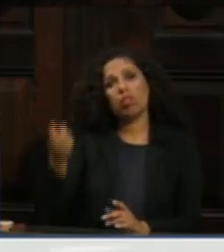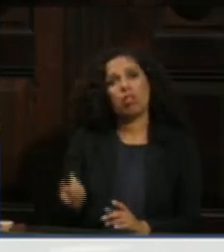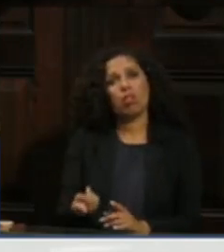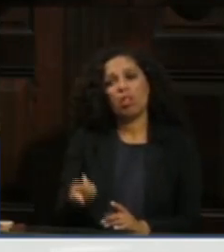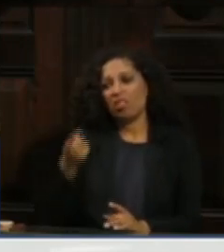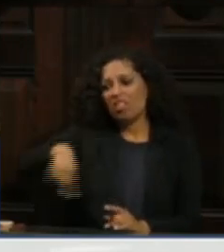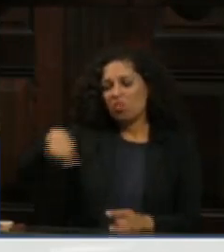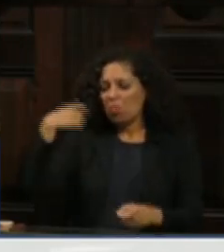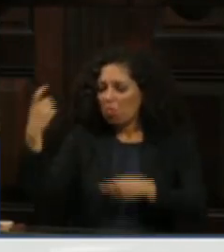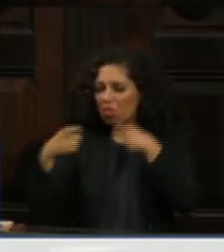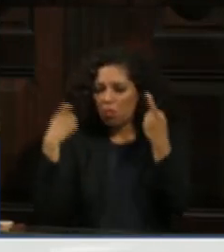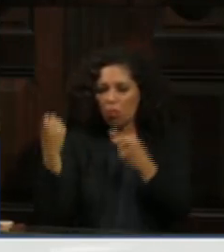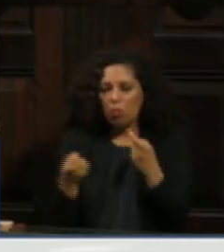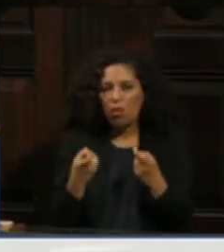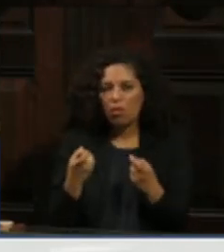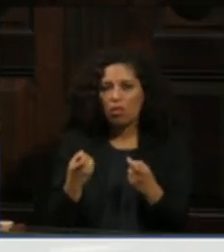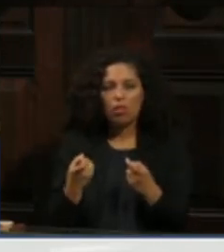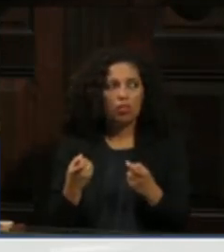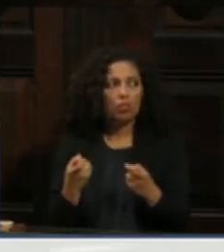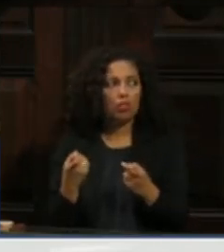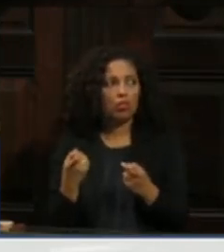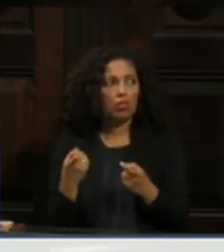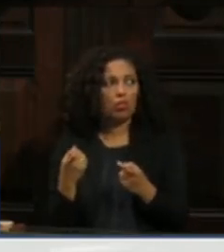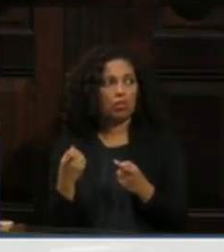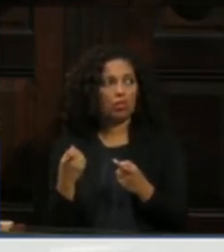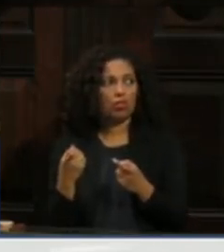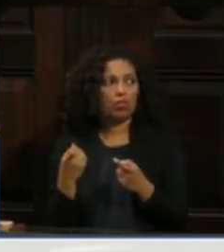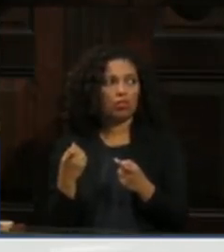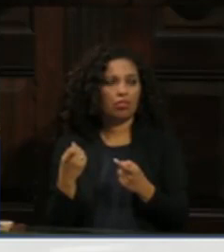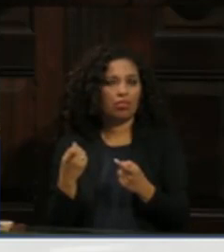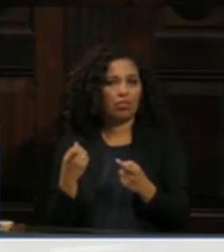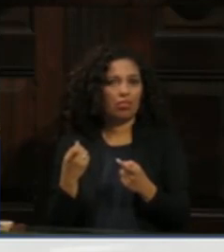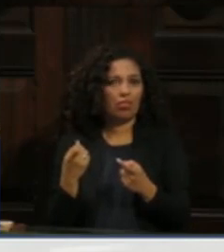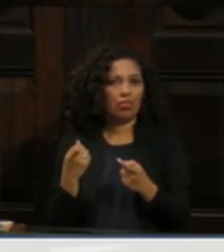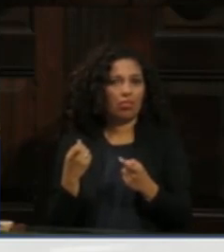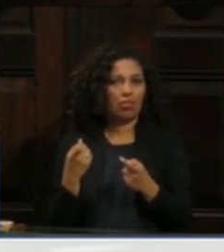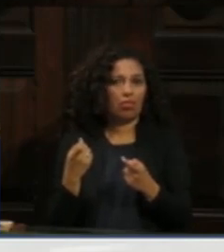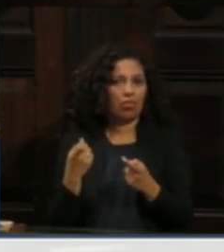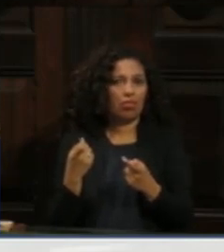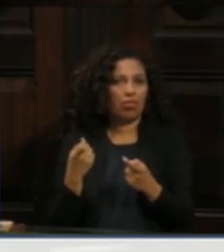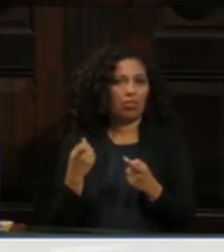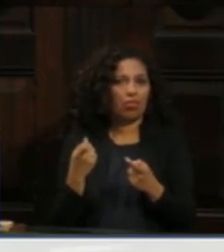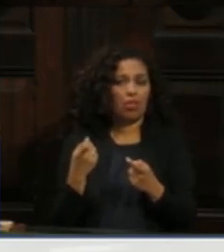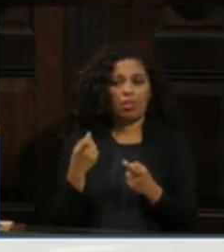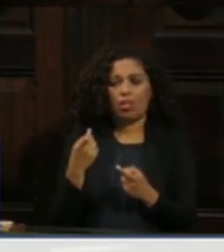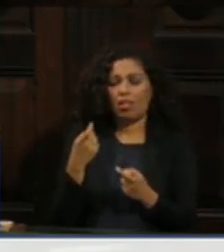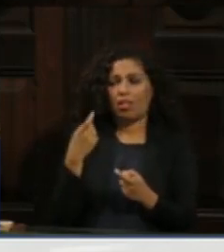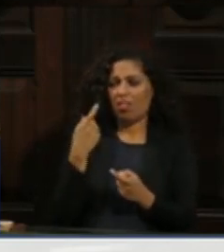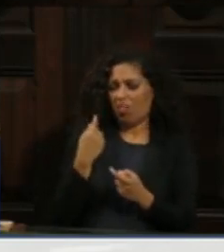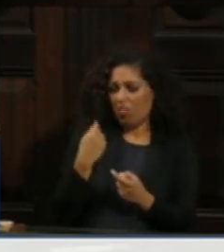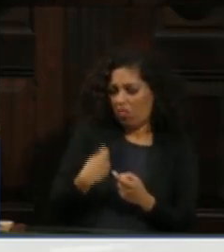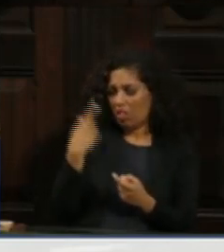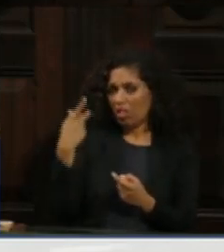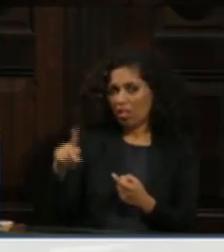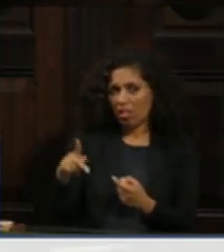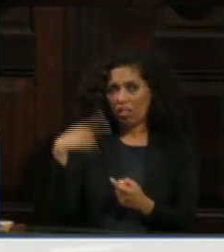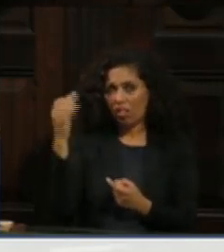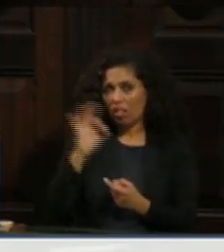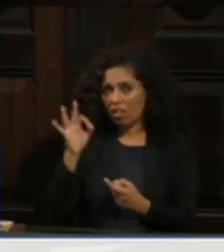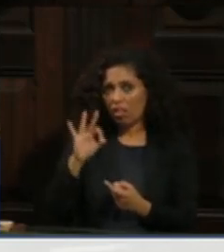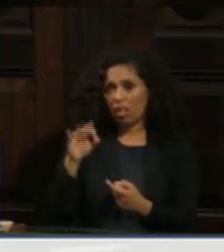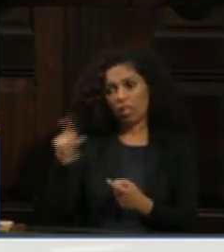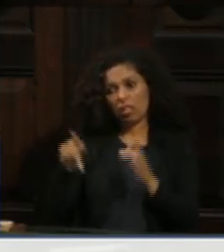lamentavelmente, no caso específico dos dois advogados, Dr. Luiz Felipe Conde